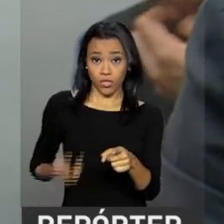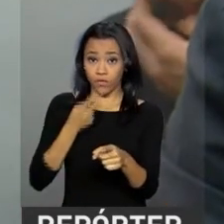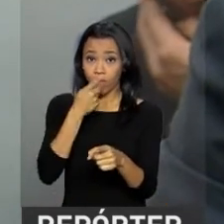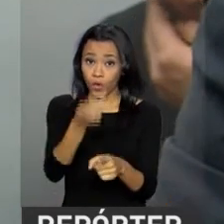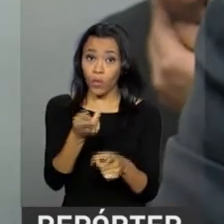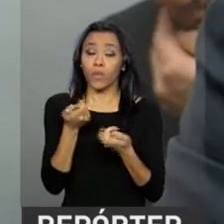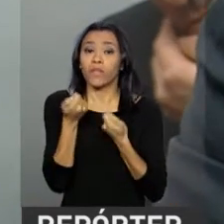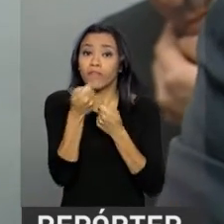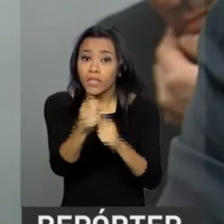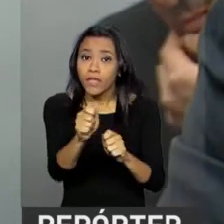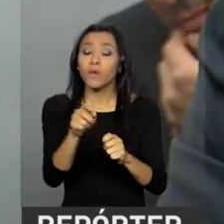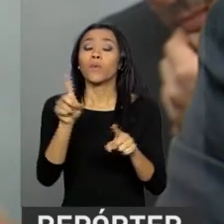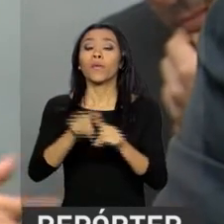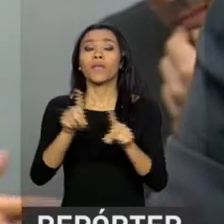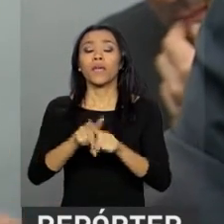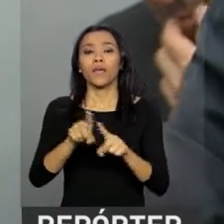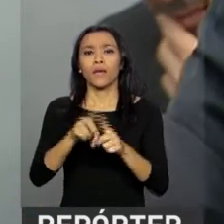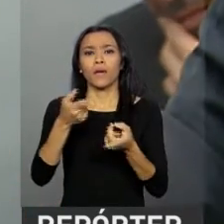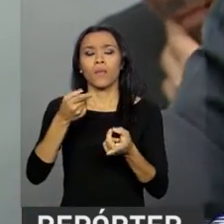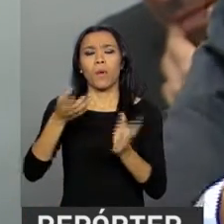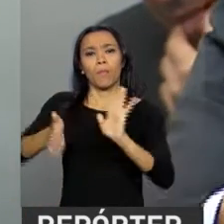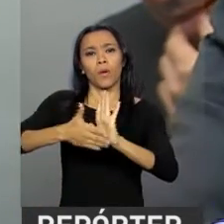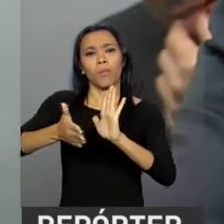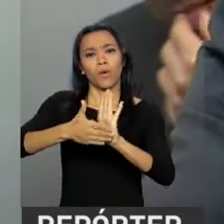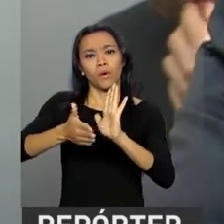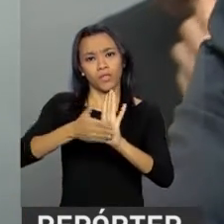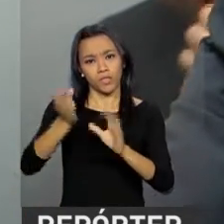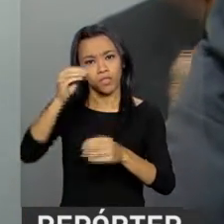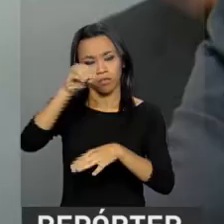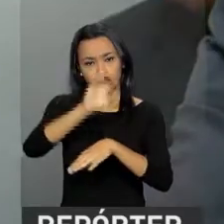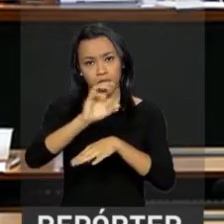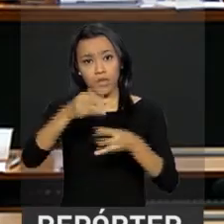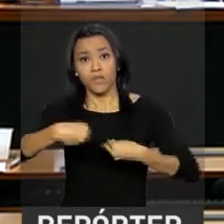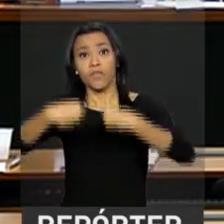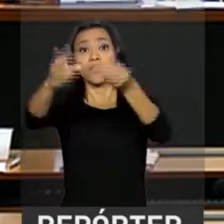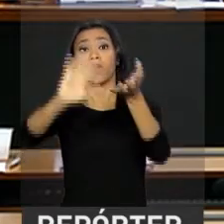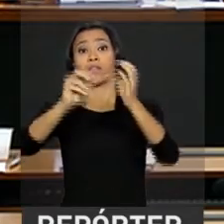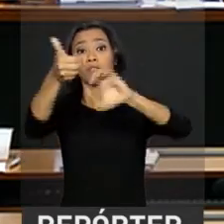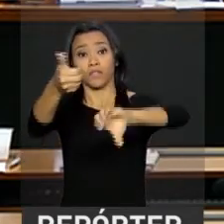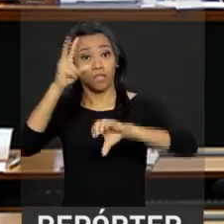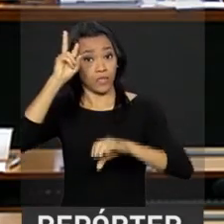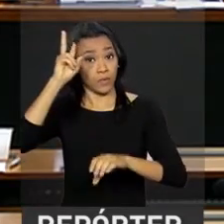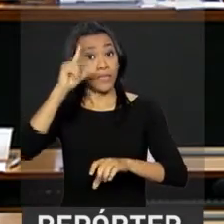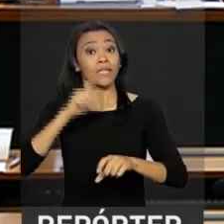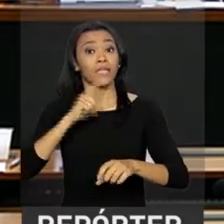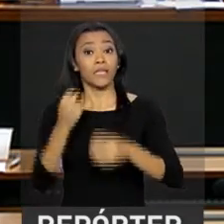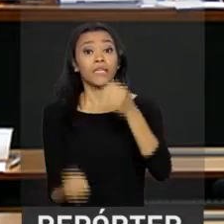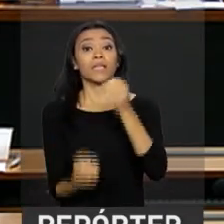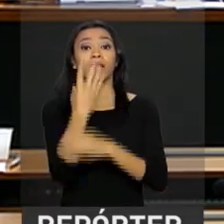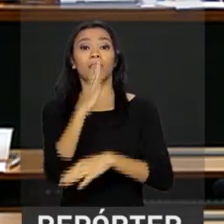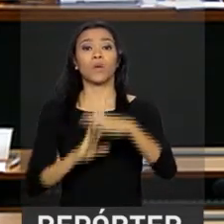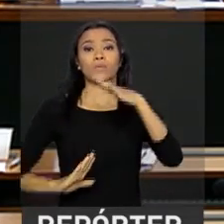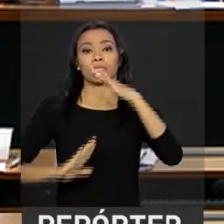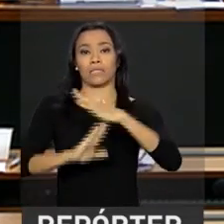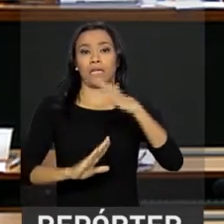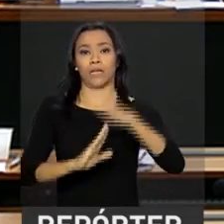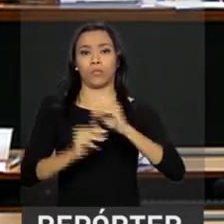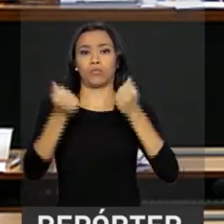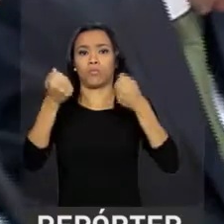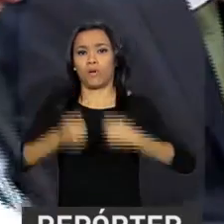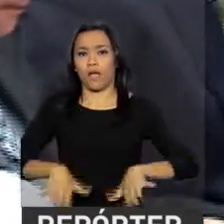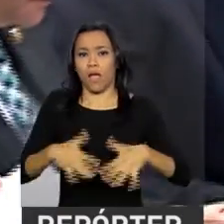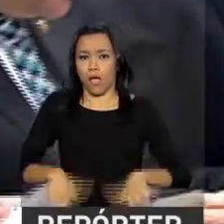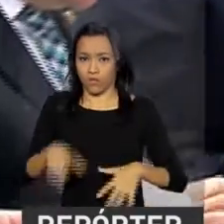proposta de emenda à Constituição, enviada nesta quinta-feira ao Congresso Nacional, que cria um teto para o crescimento dos gastos